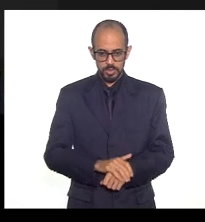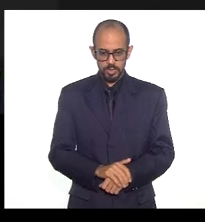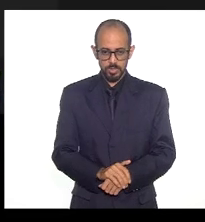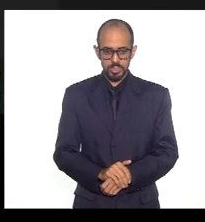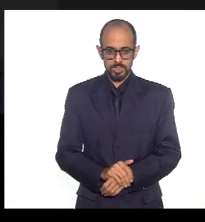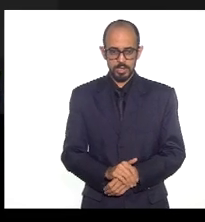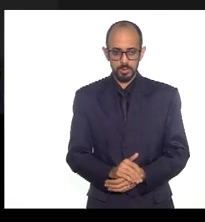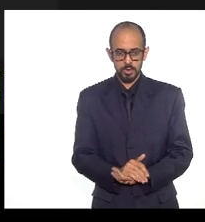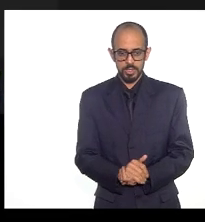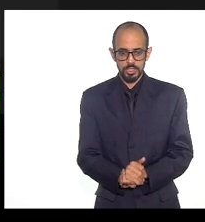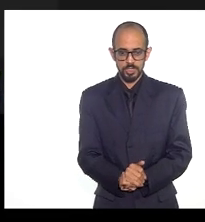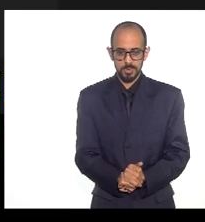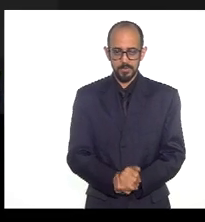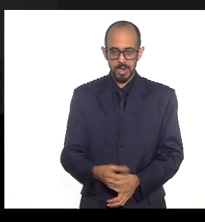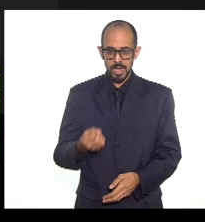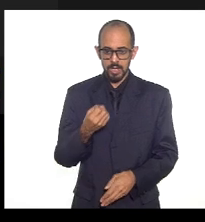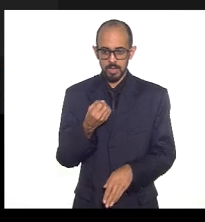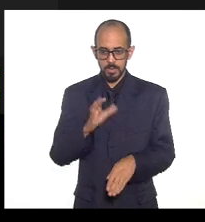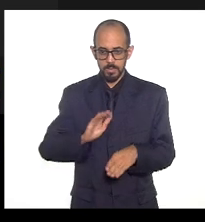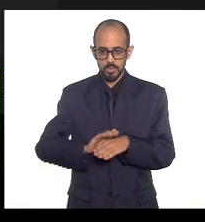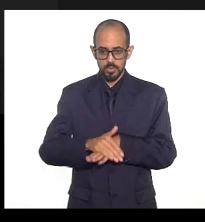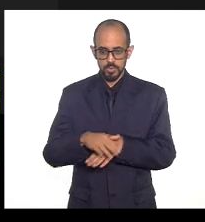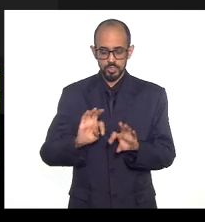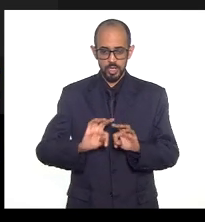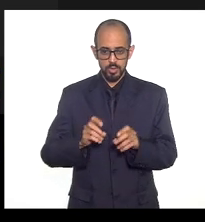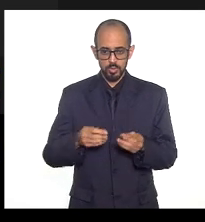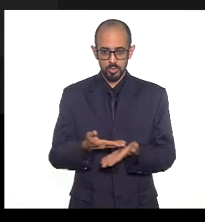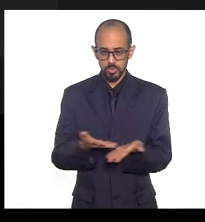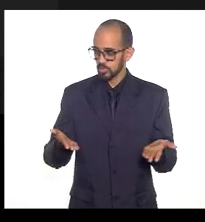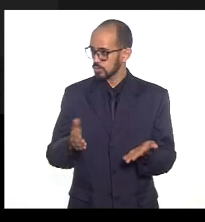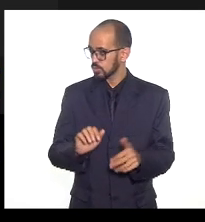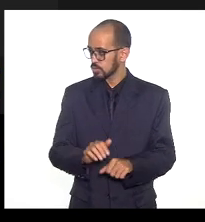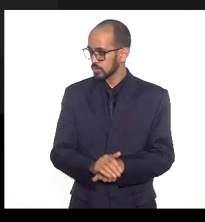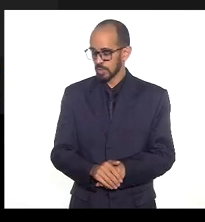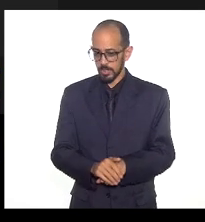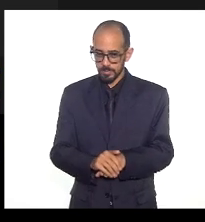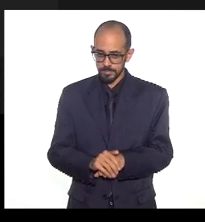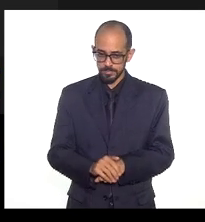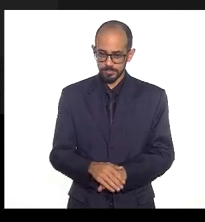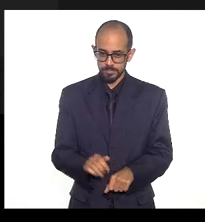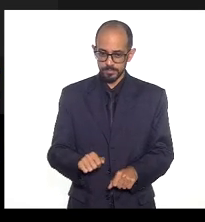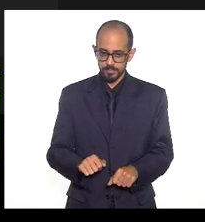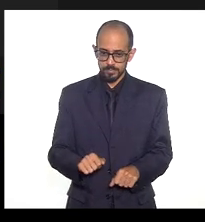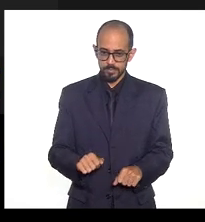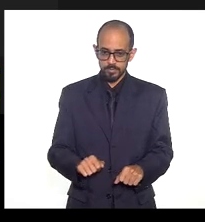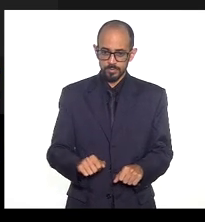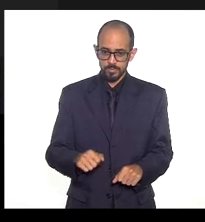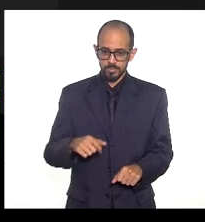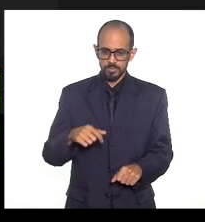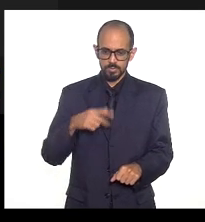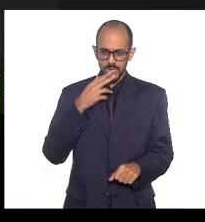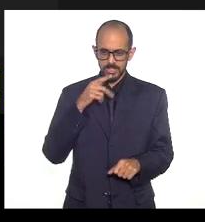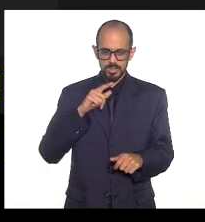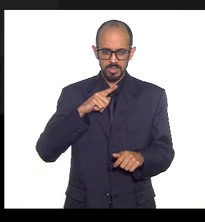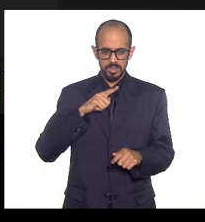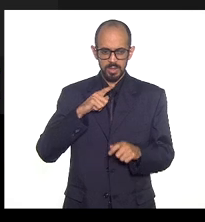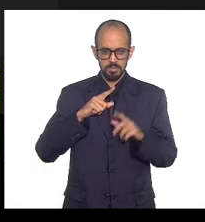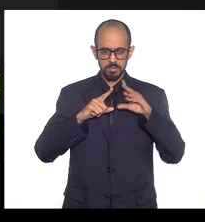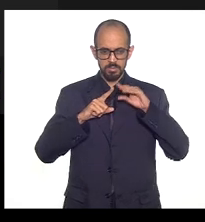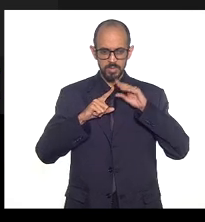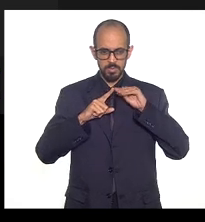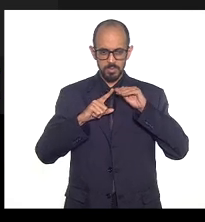noite, Valdec, boa noite para todo mundo. Eu queria, acho que tem o microfone aberto, eu